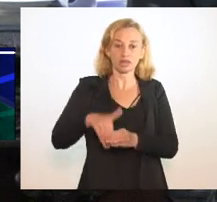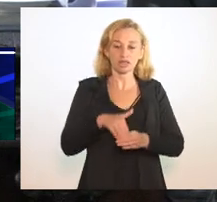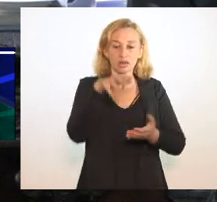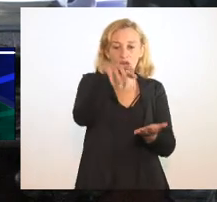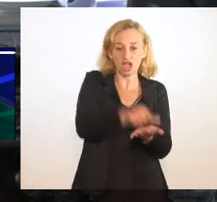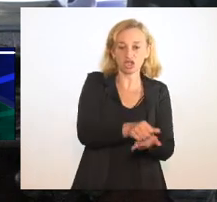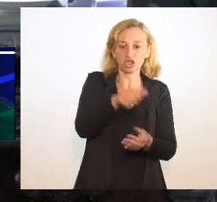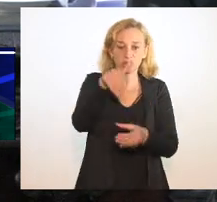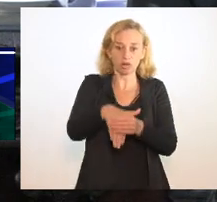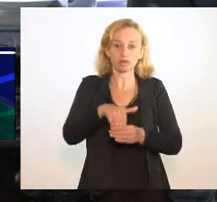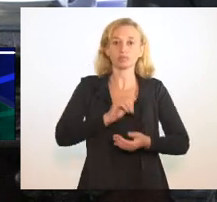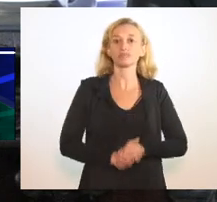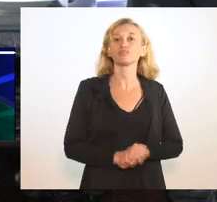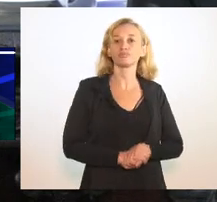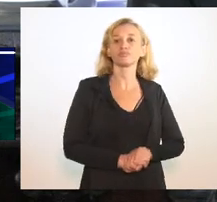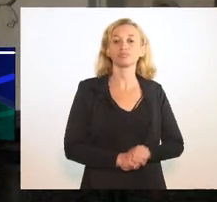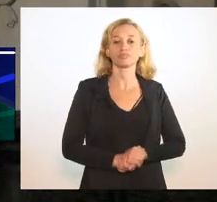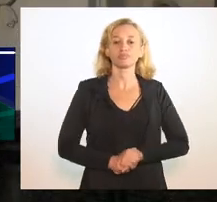o voto.